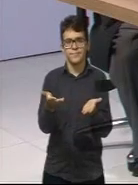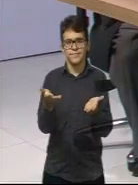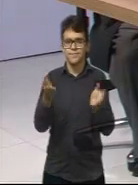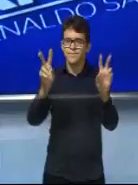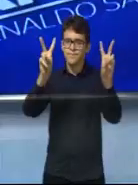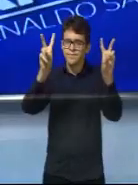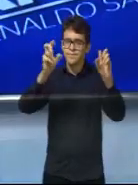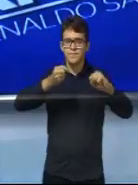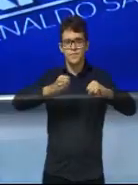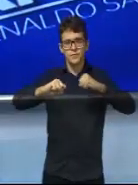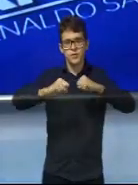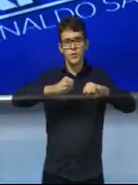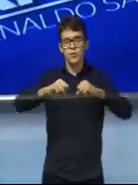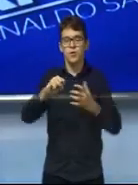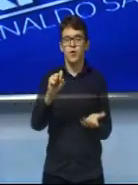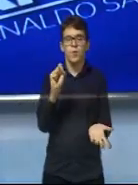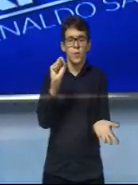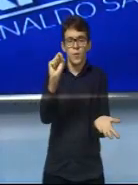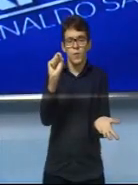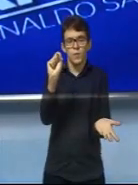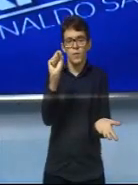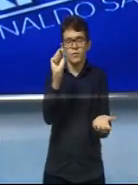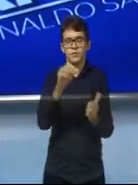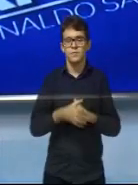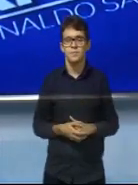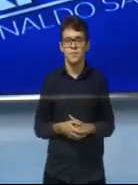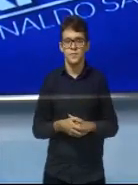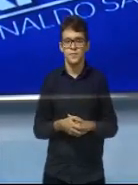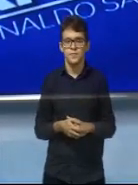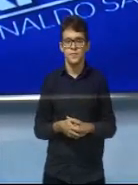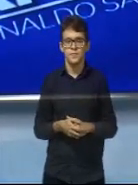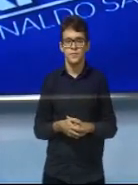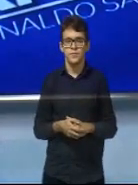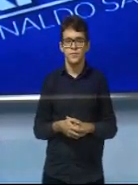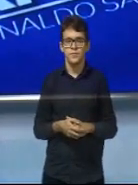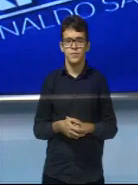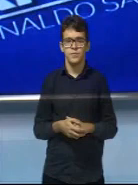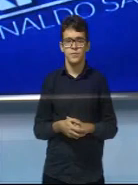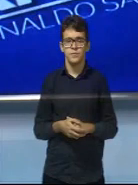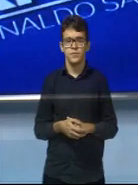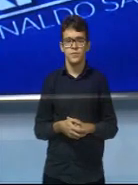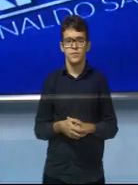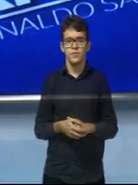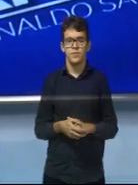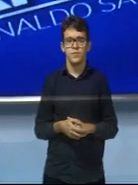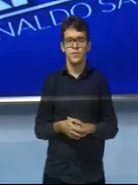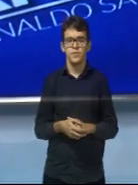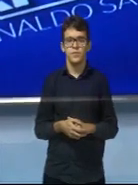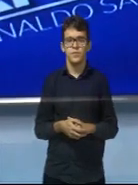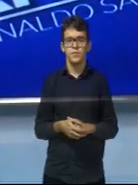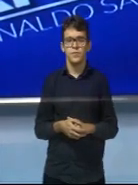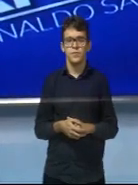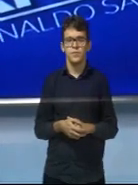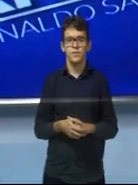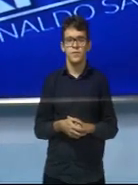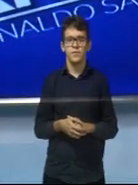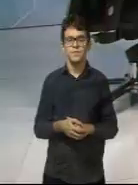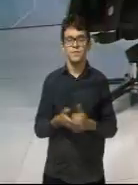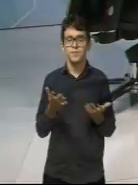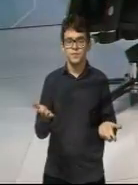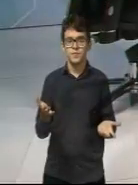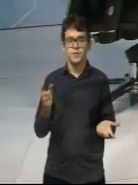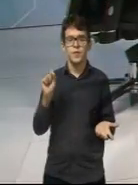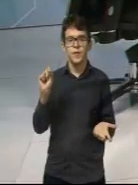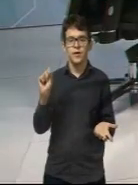na discussão, para nós iniciarmos, Roberto, um dos temas objeto do nosso editorial de abertura. Eu disse que